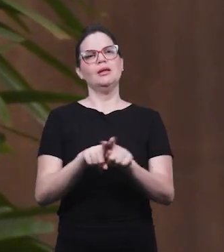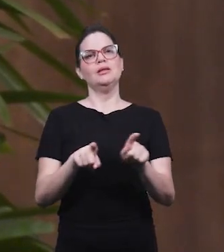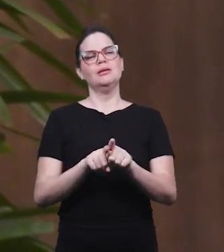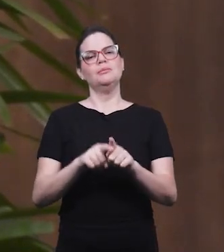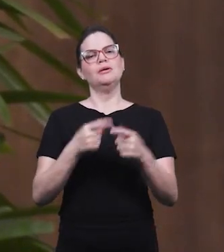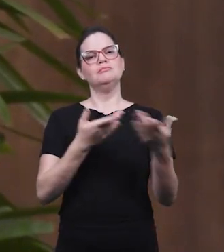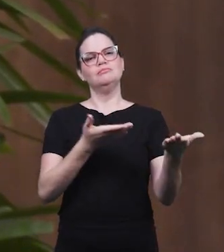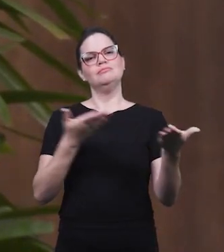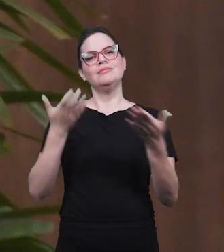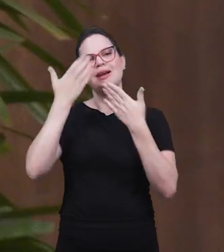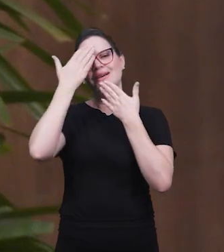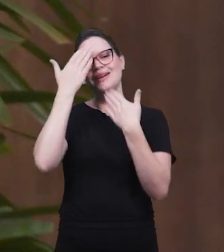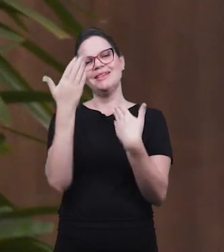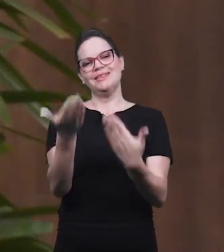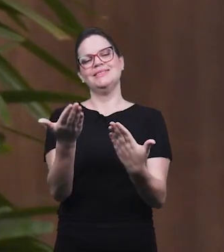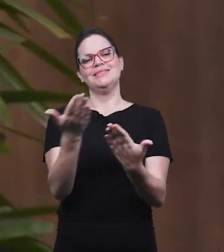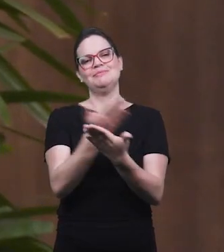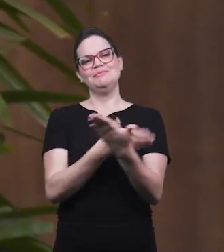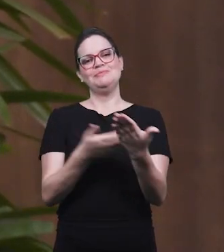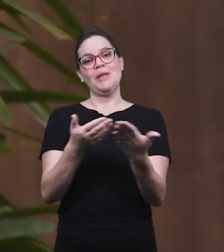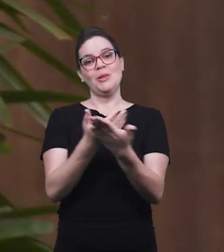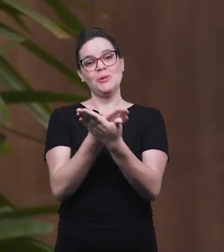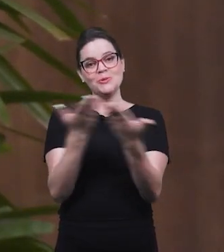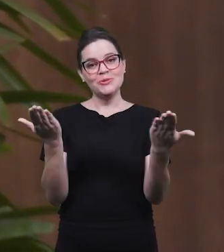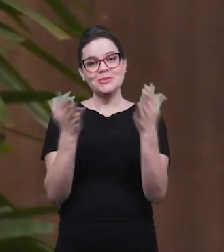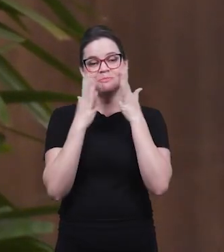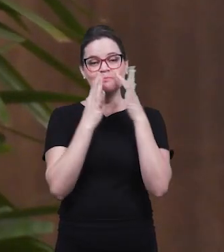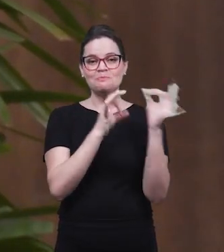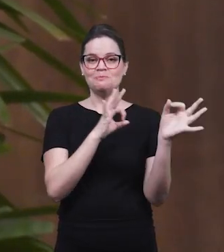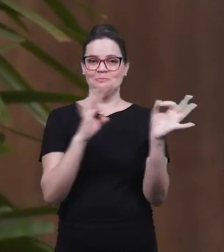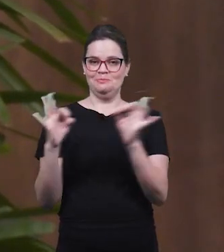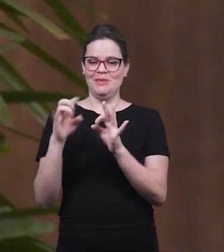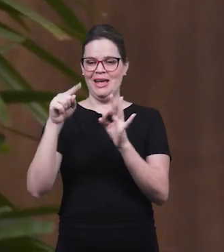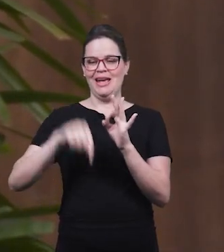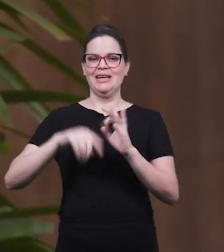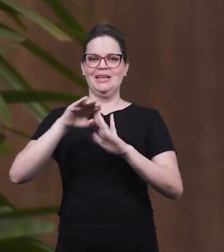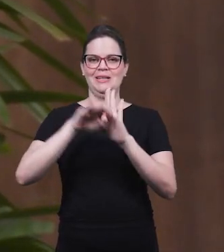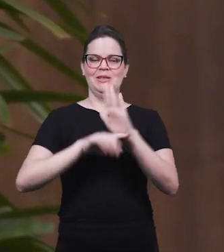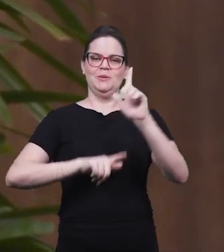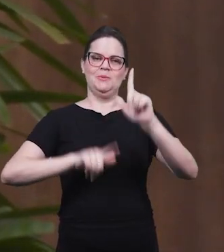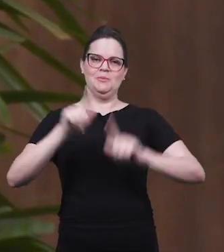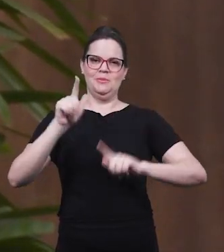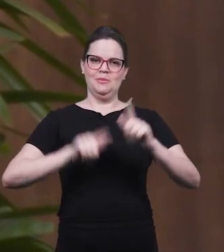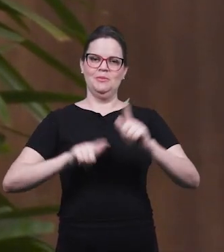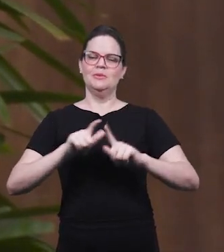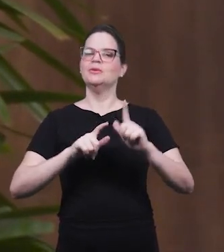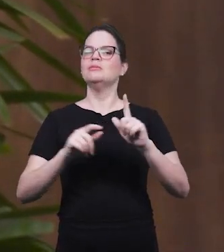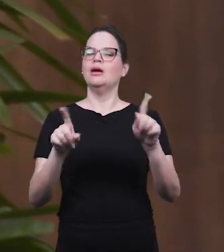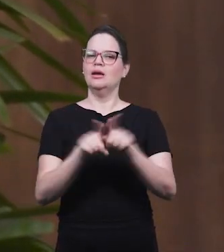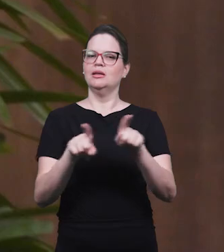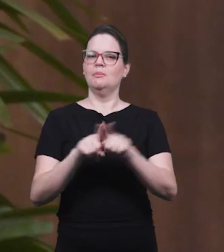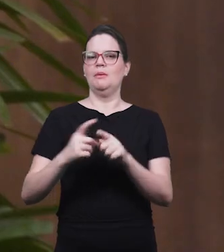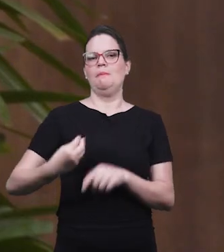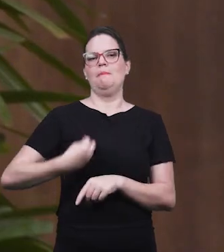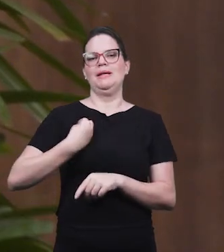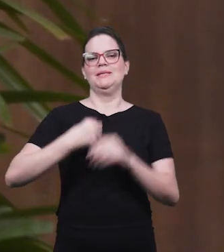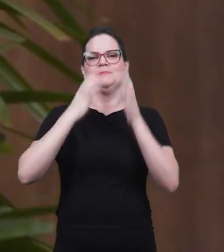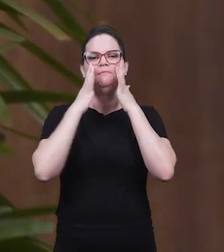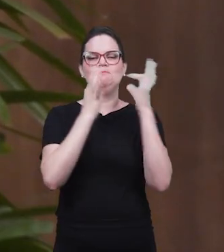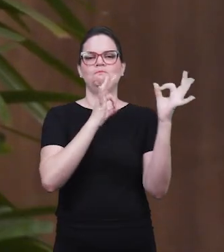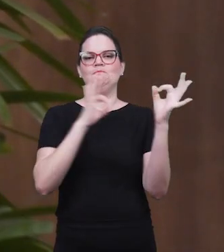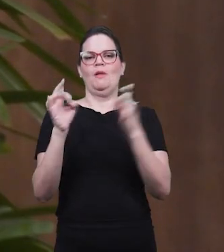também queremos agradecer a todos que ficaram conosco neste programa e puderam participar